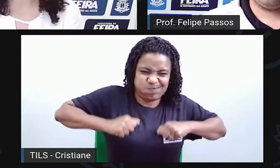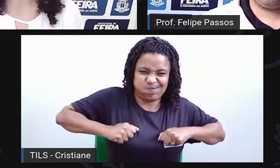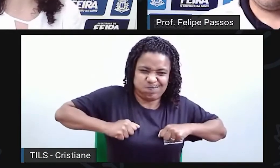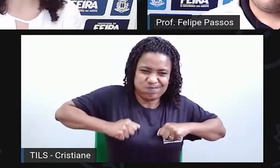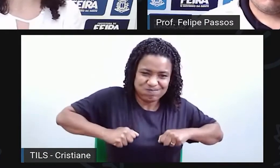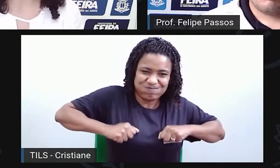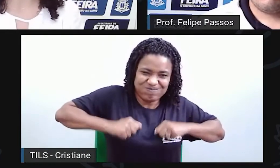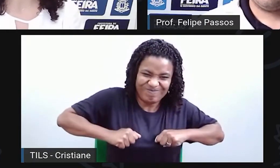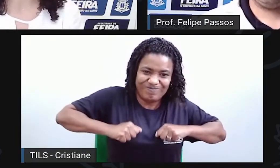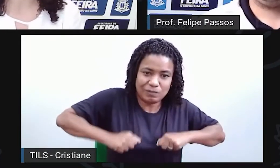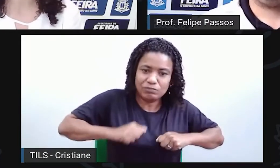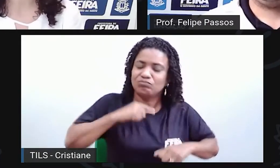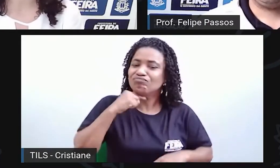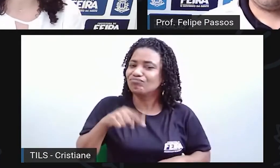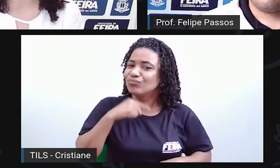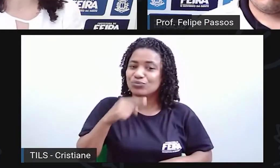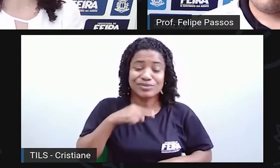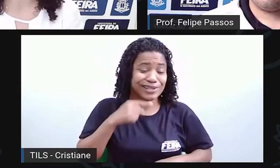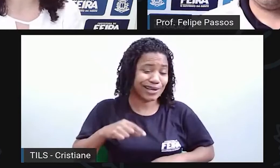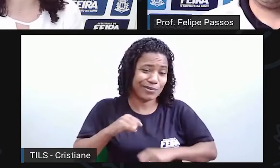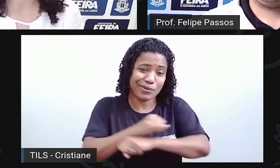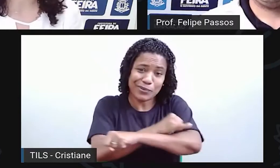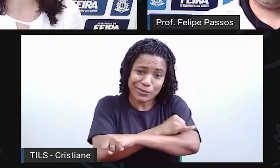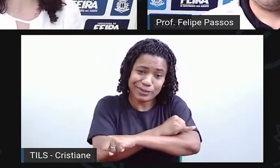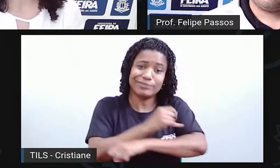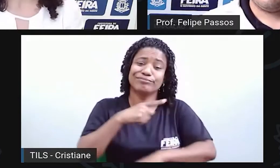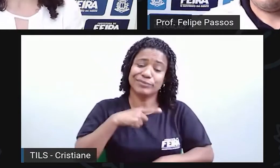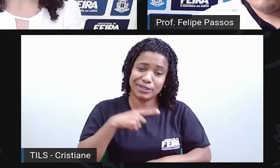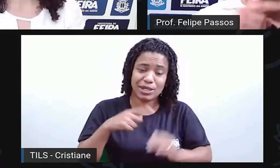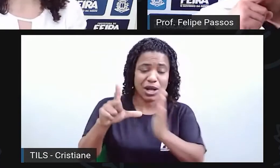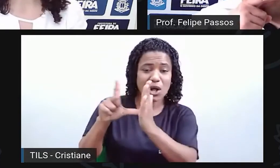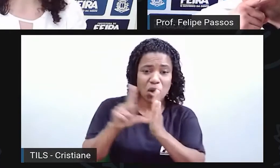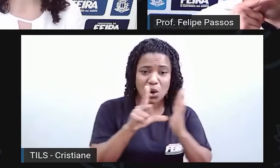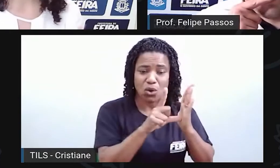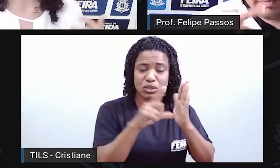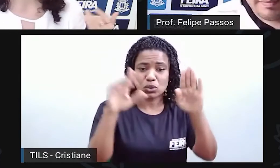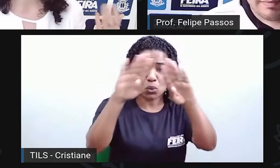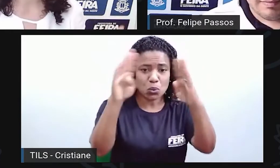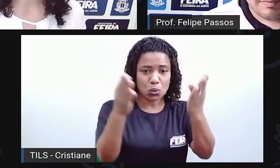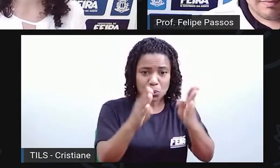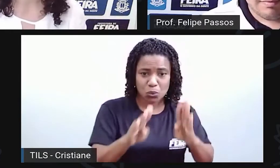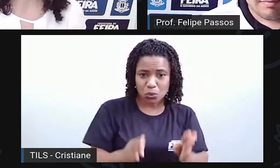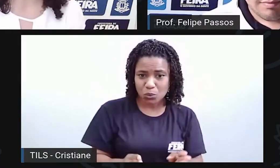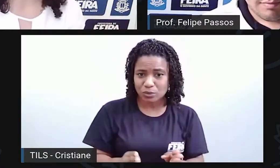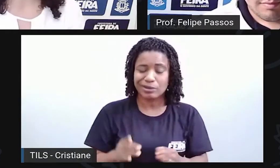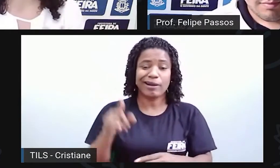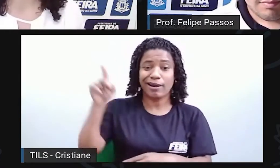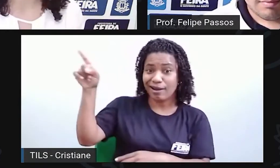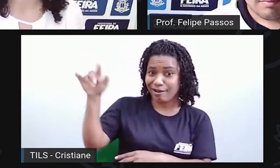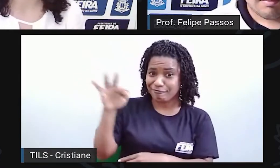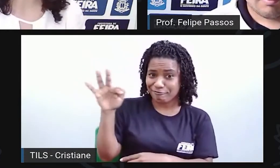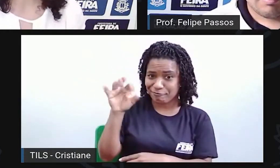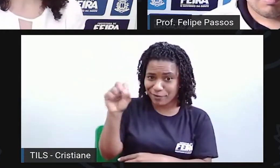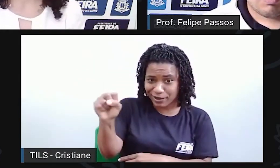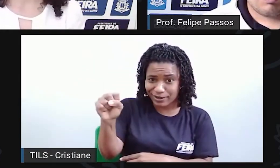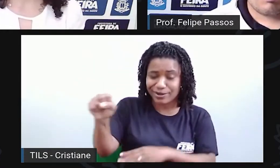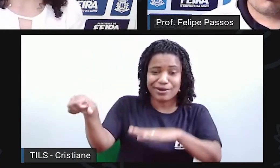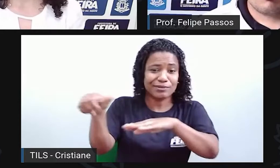tem roupa para um tamanho maior nas lojas de departamento, aqui em feira, na Salles Barbosa, no comércio